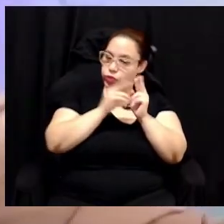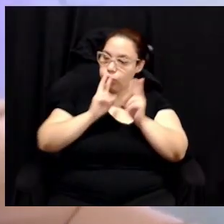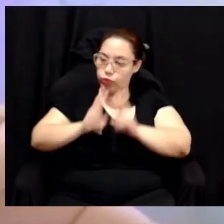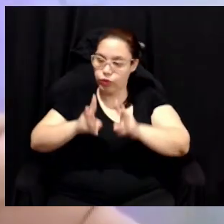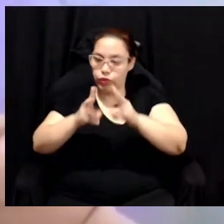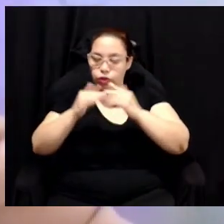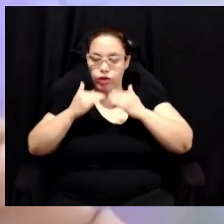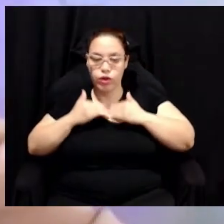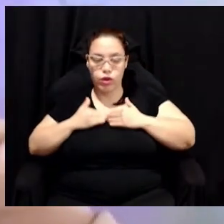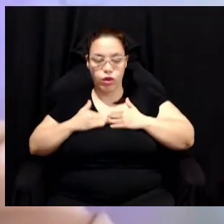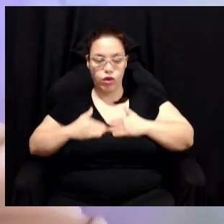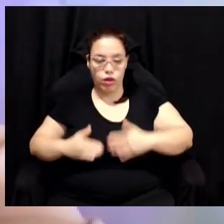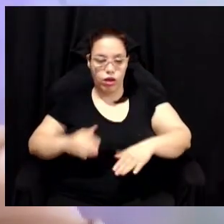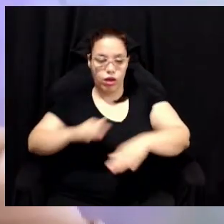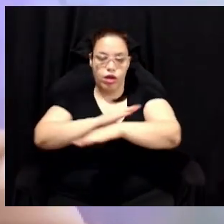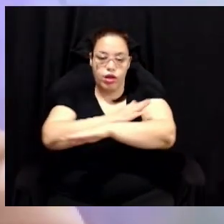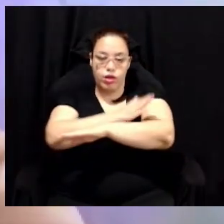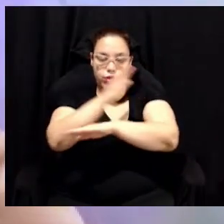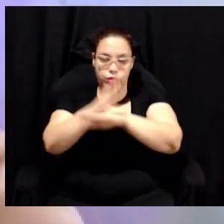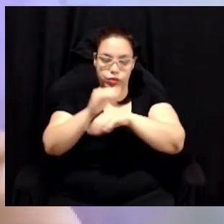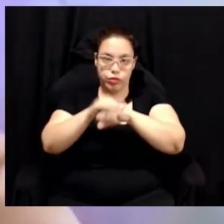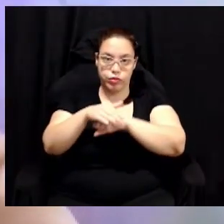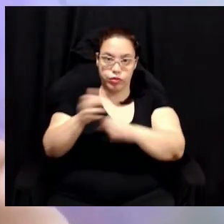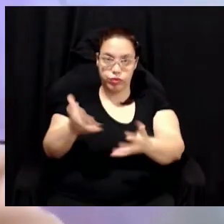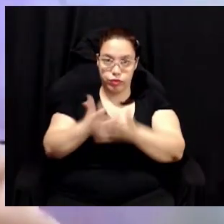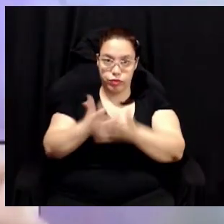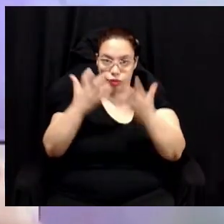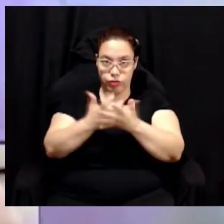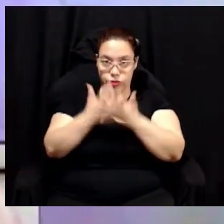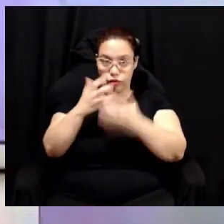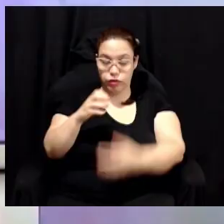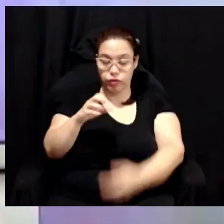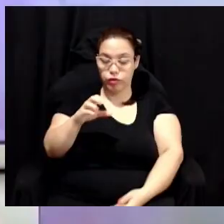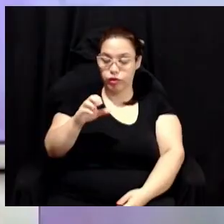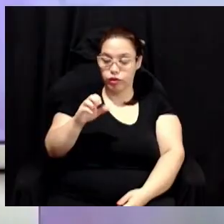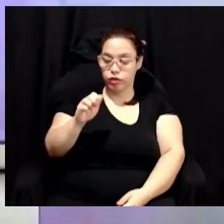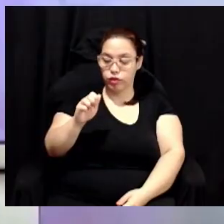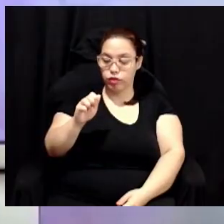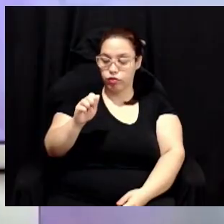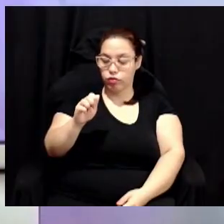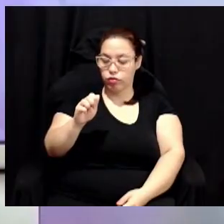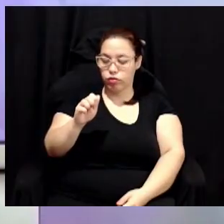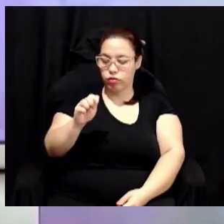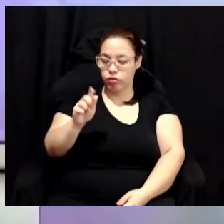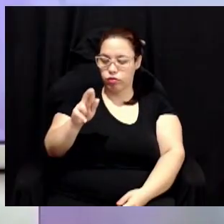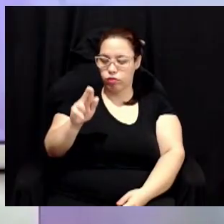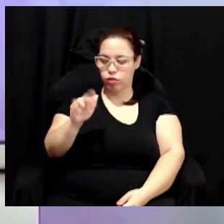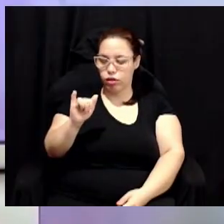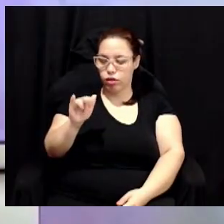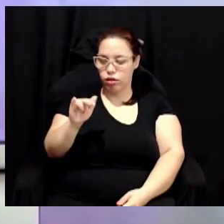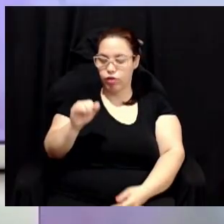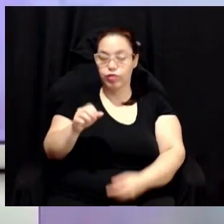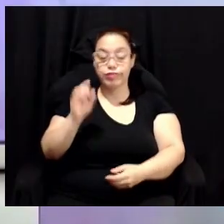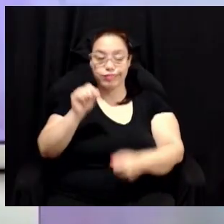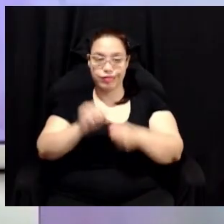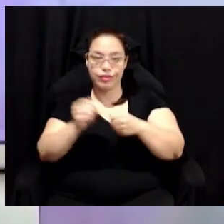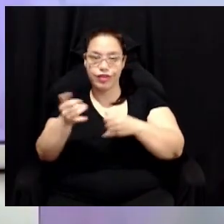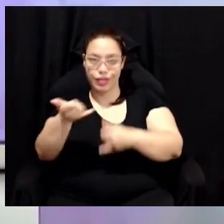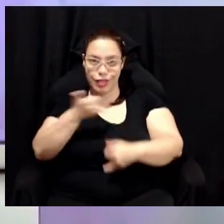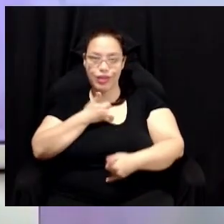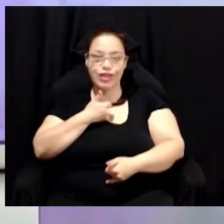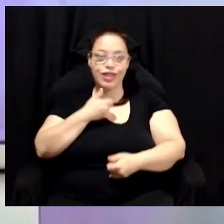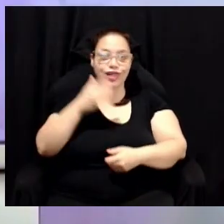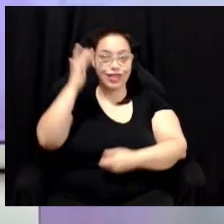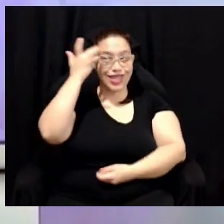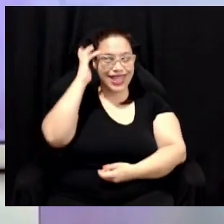o corpo relaxado a noite inteira. Então, alface, kiwi e chá de camomila e valeriana é tiro e queda. Façam isso e depois me contam